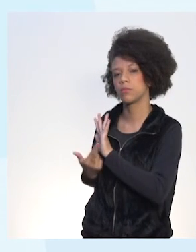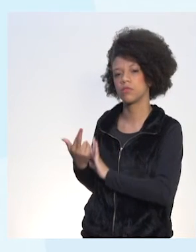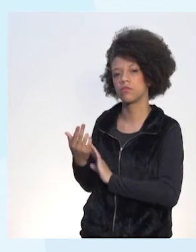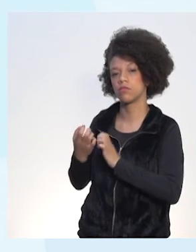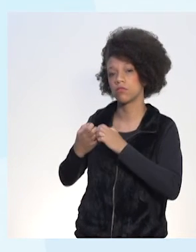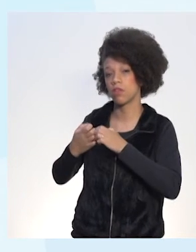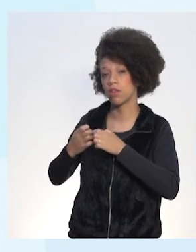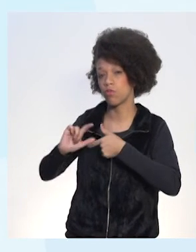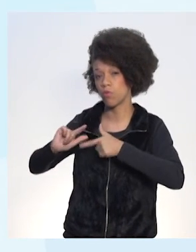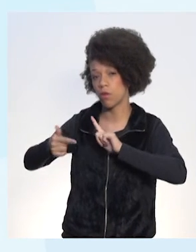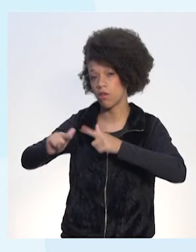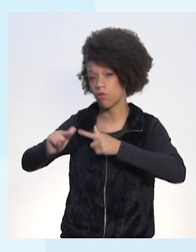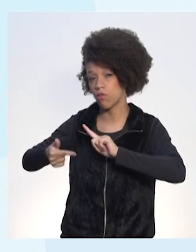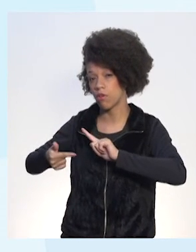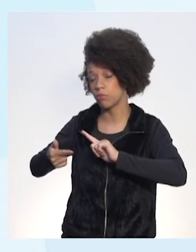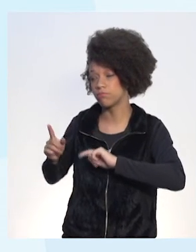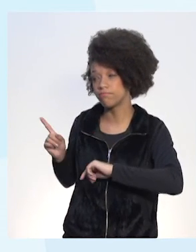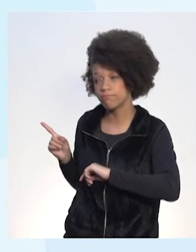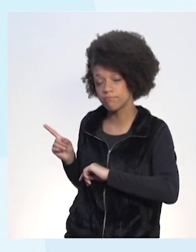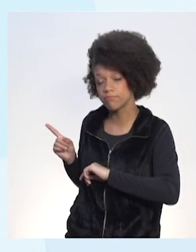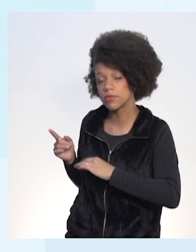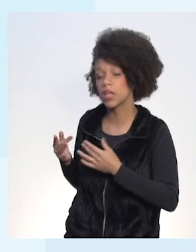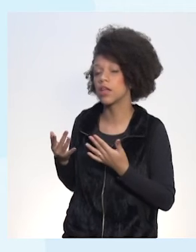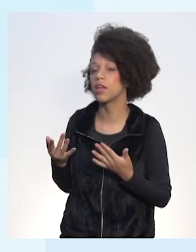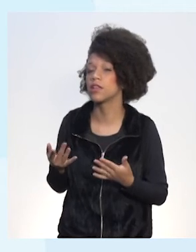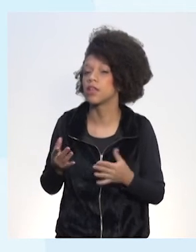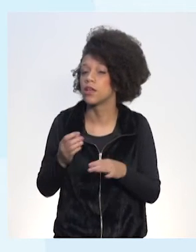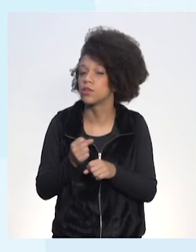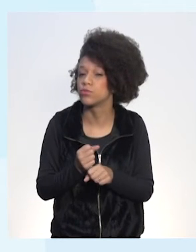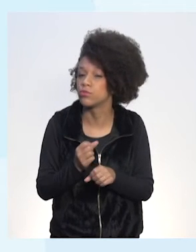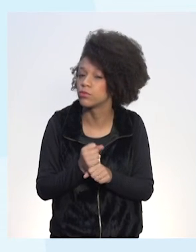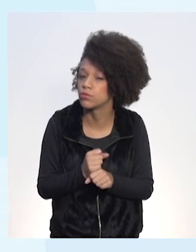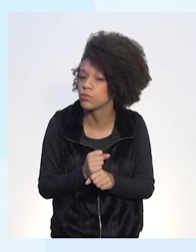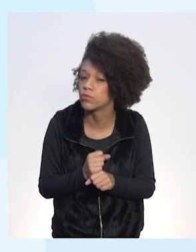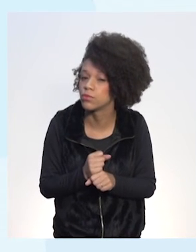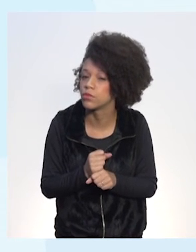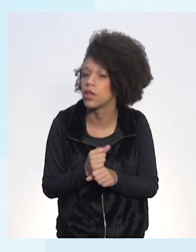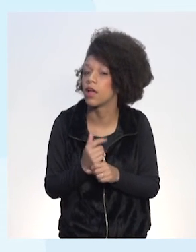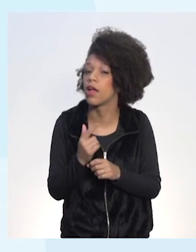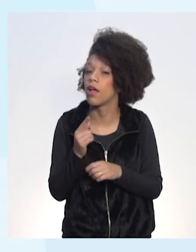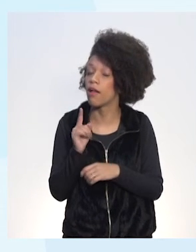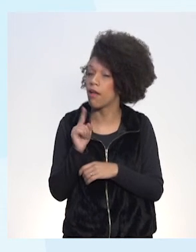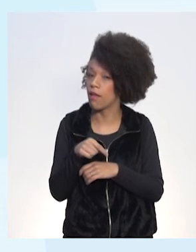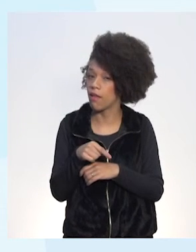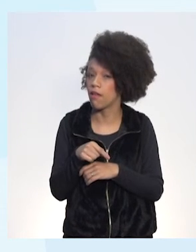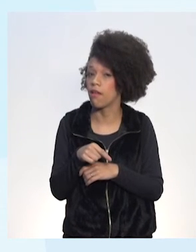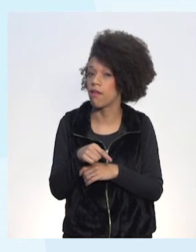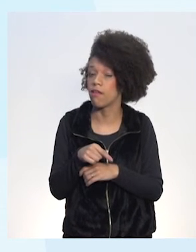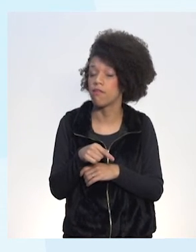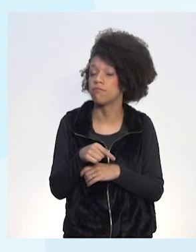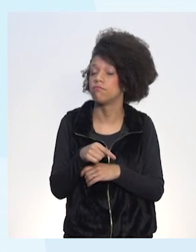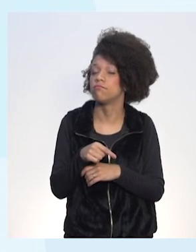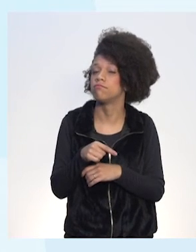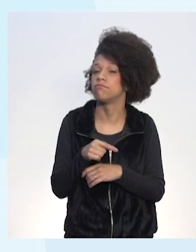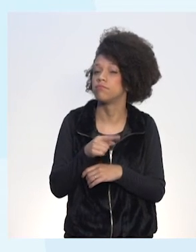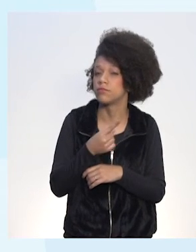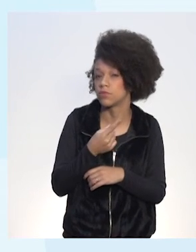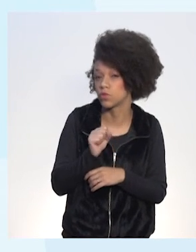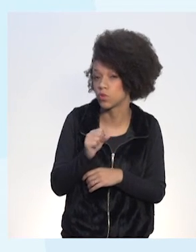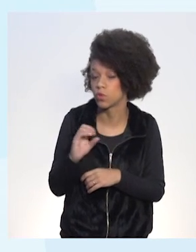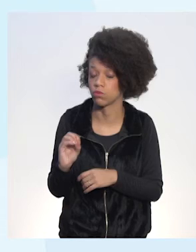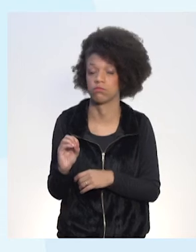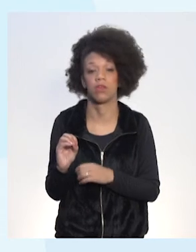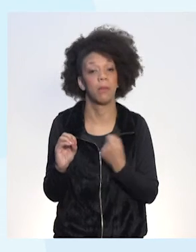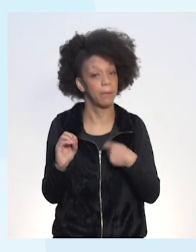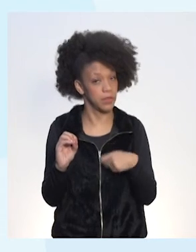de uma expressão algébrica que a soma deles não tenha que dar